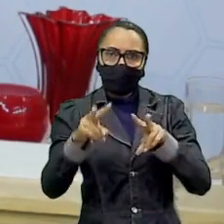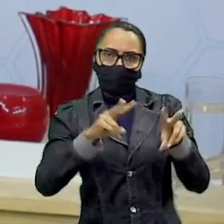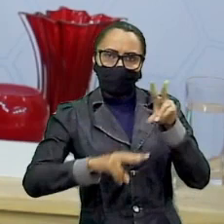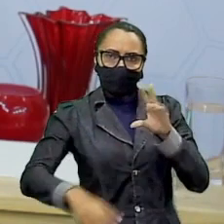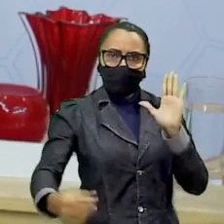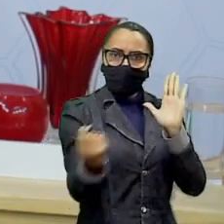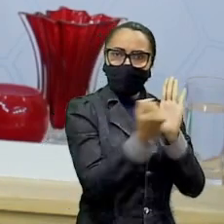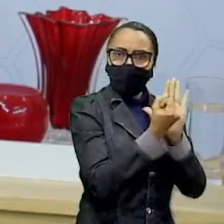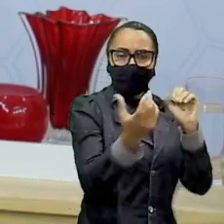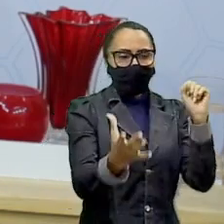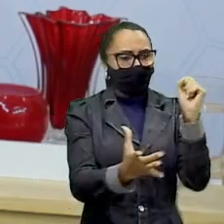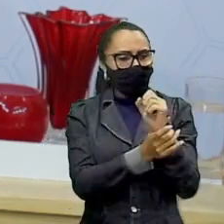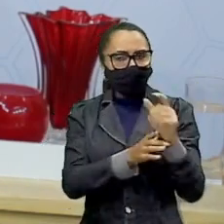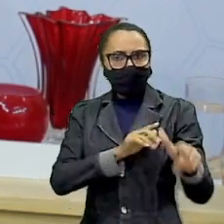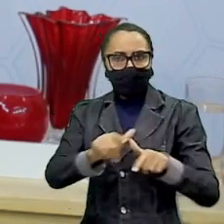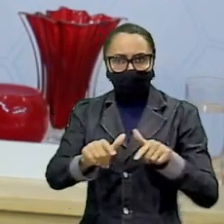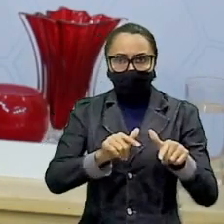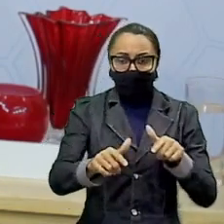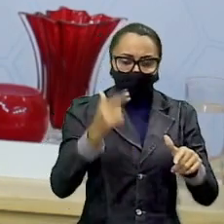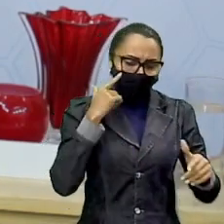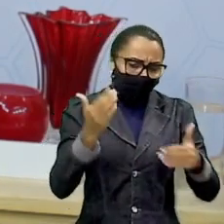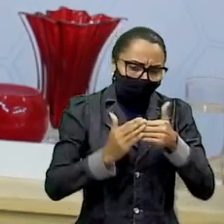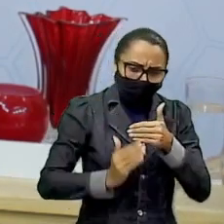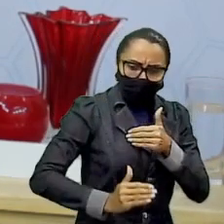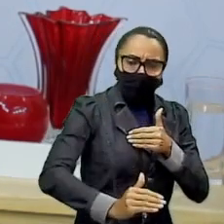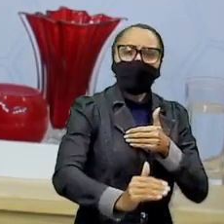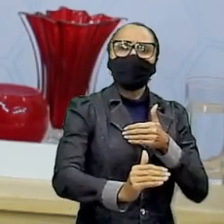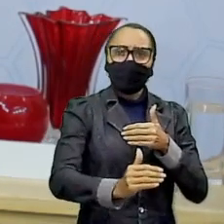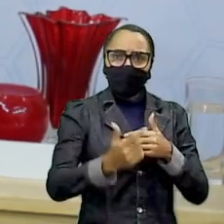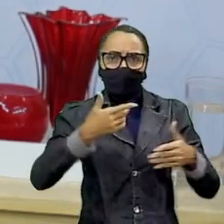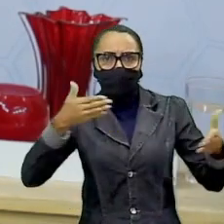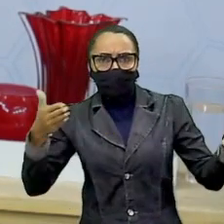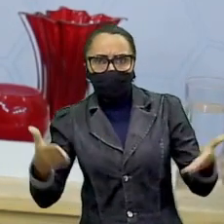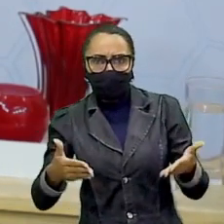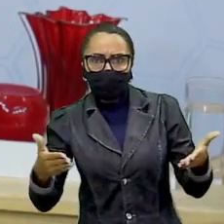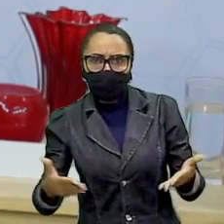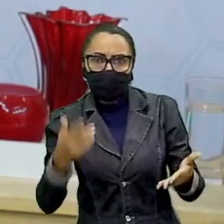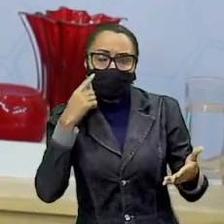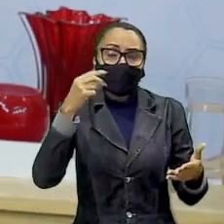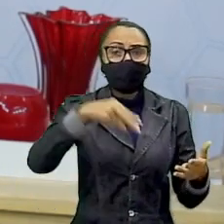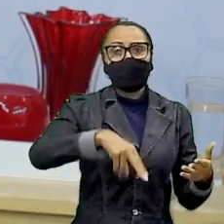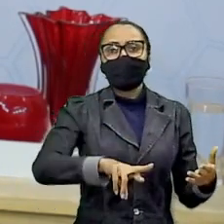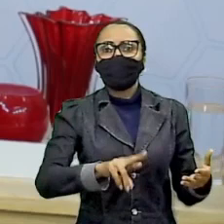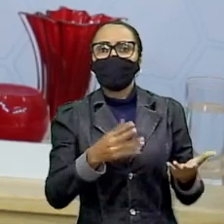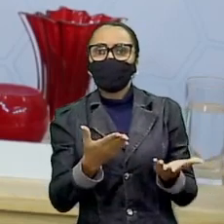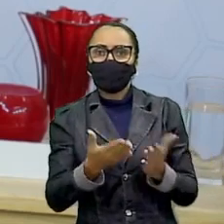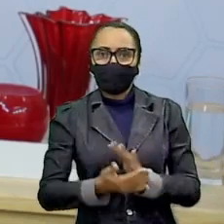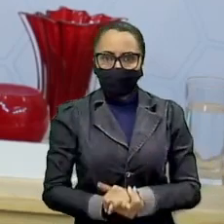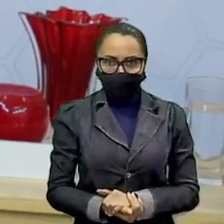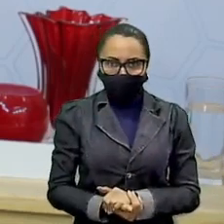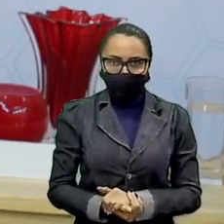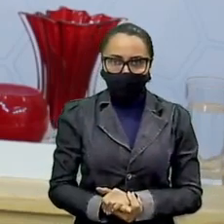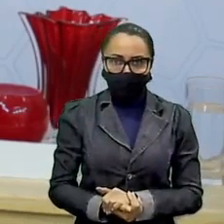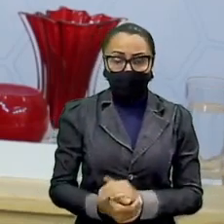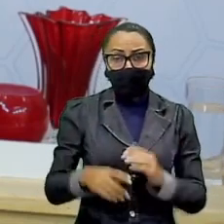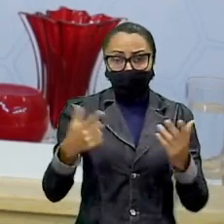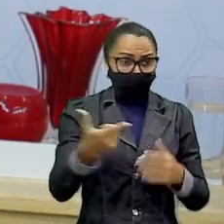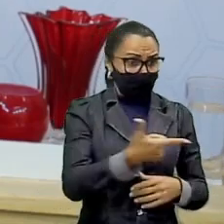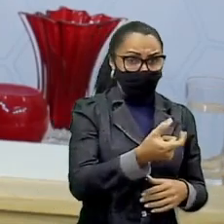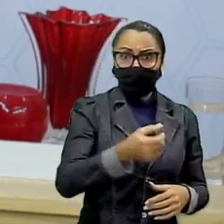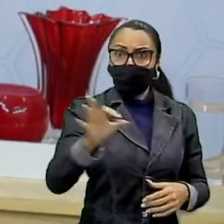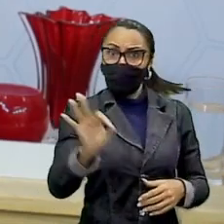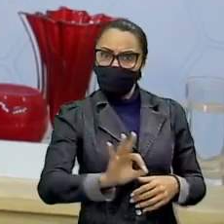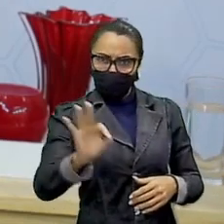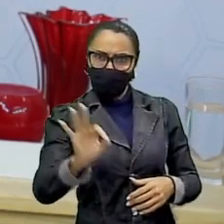na segurança do trabalho a partir das atualizações dessas NRs. Então,